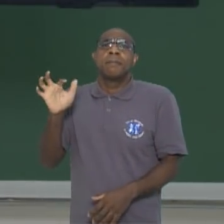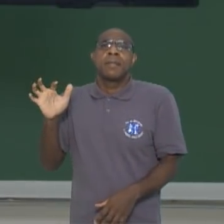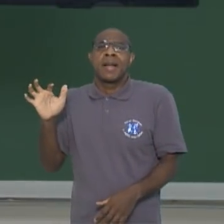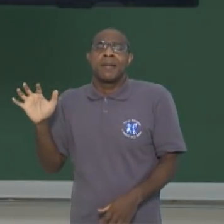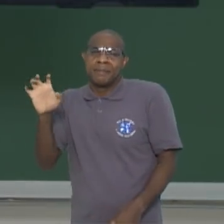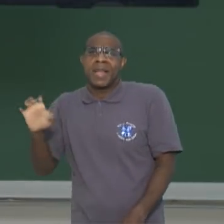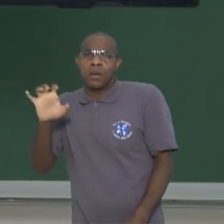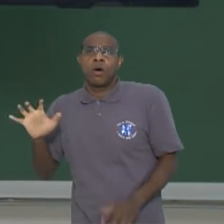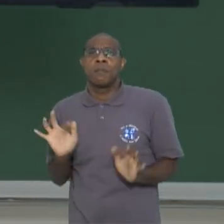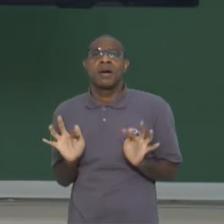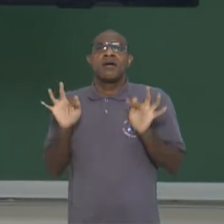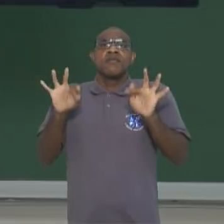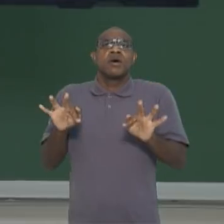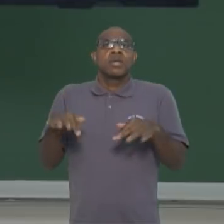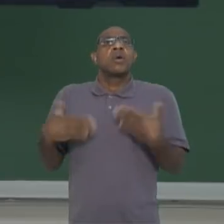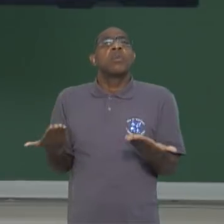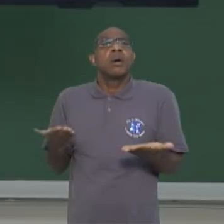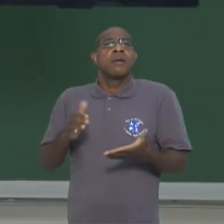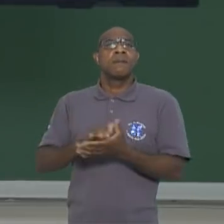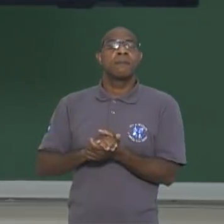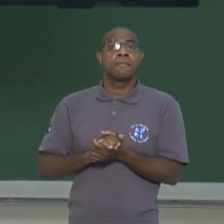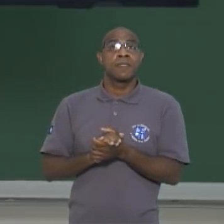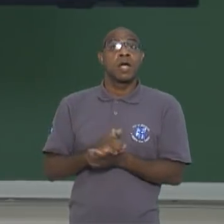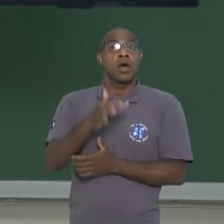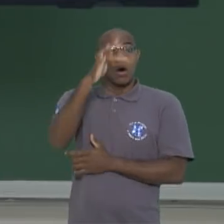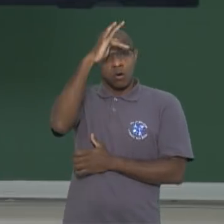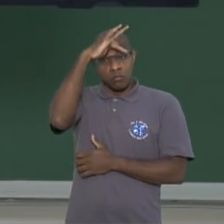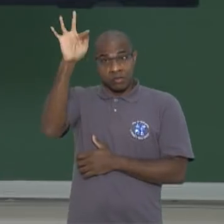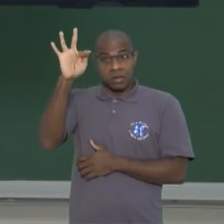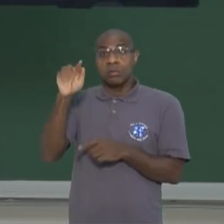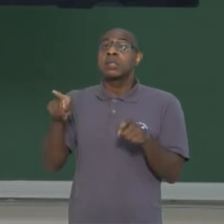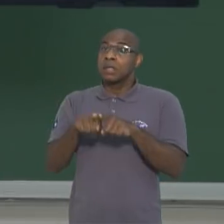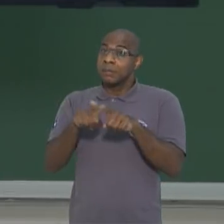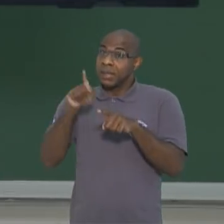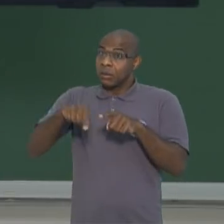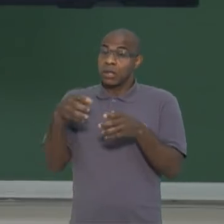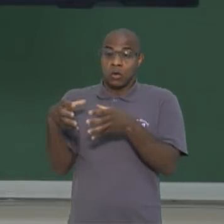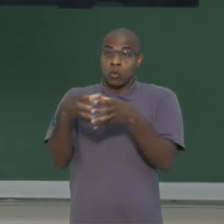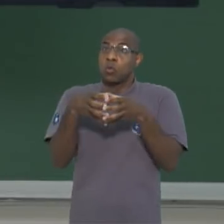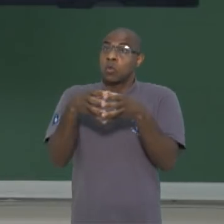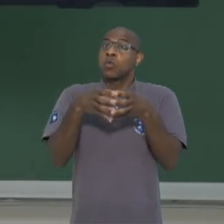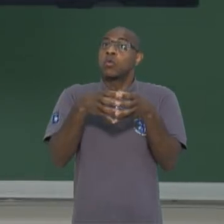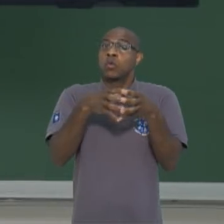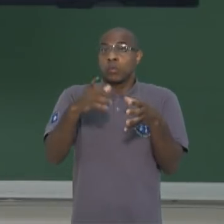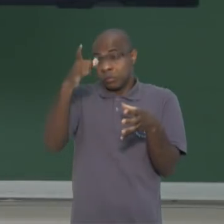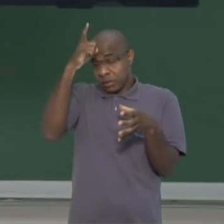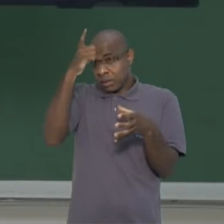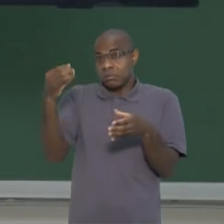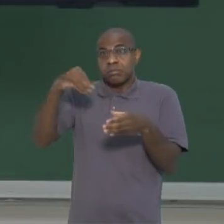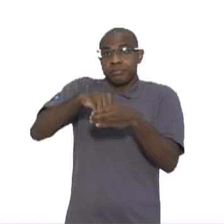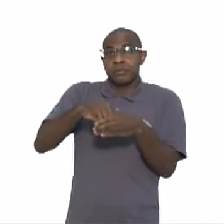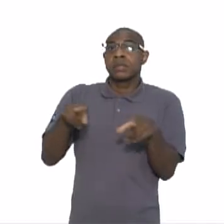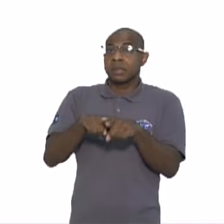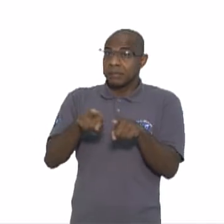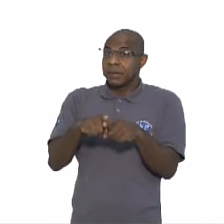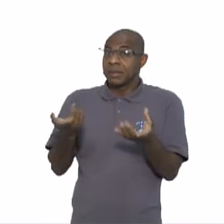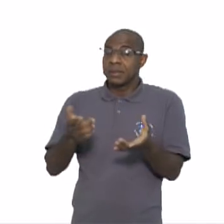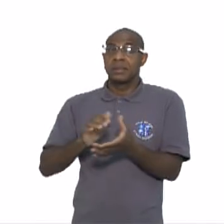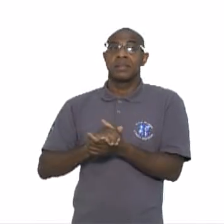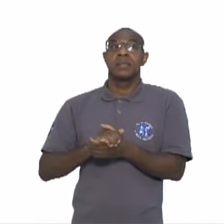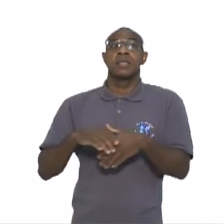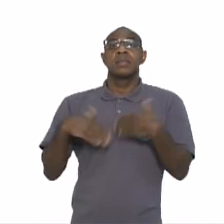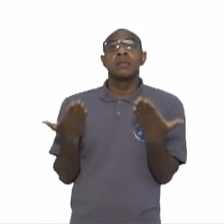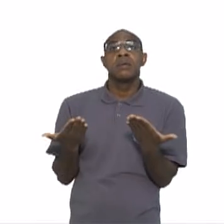Daí você sabia, os francos também são um dos povos germânicos? Né? O batismo de um rei franco, juntamente com seu